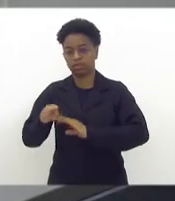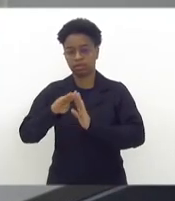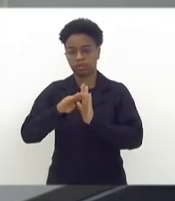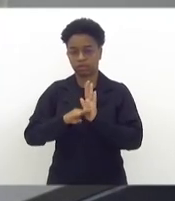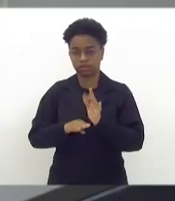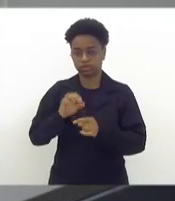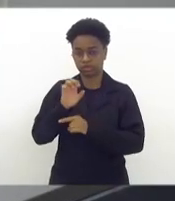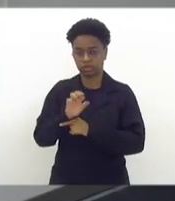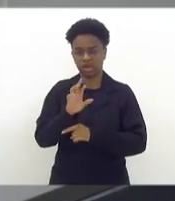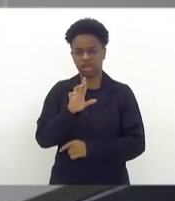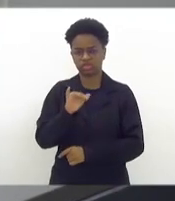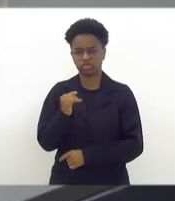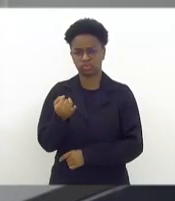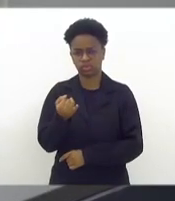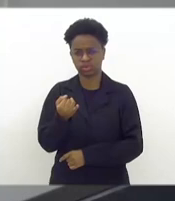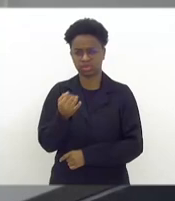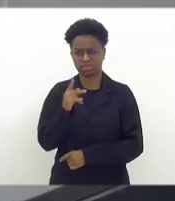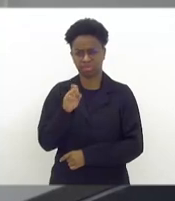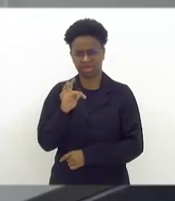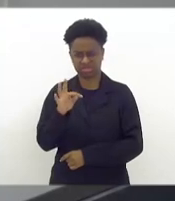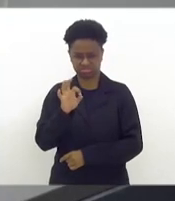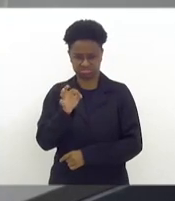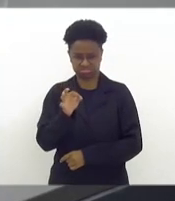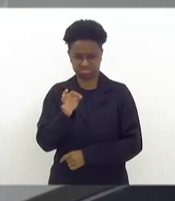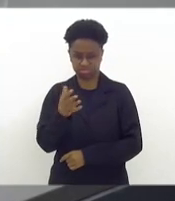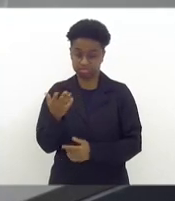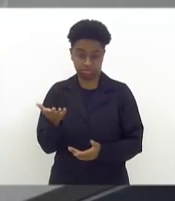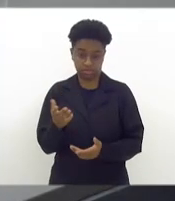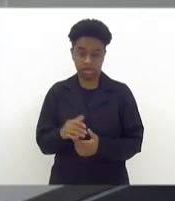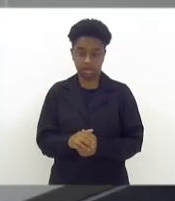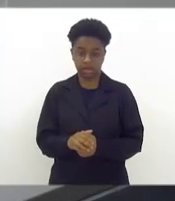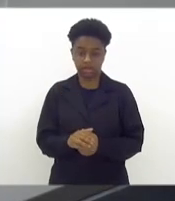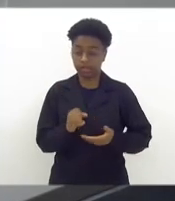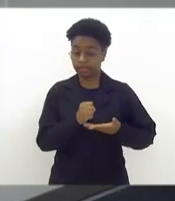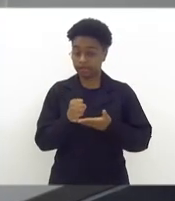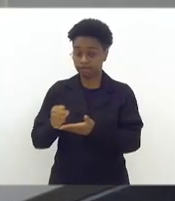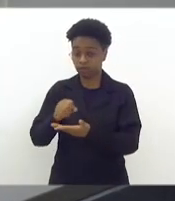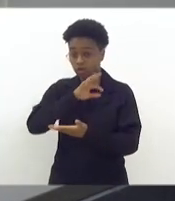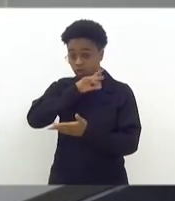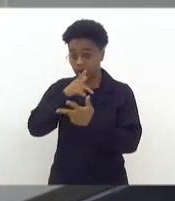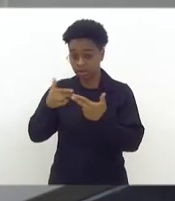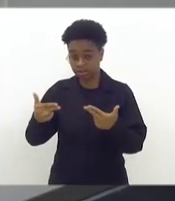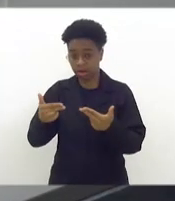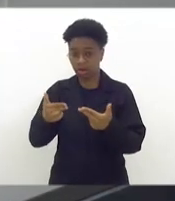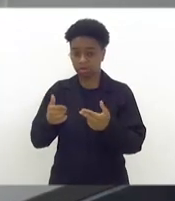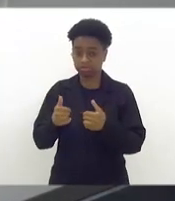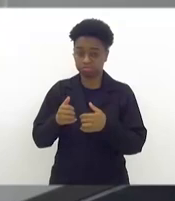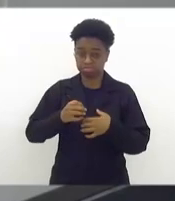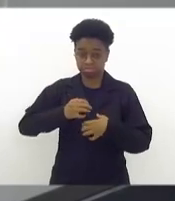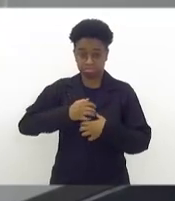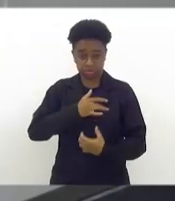esse RJ Pet, né? E, na verdade, levou o animal são para